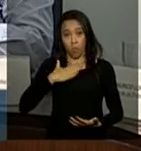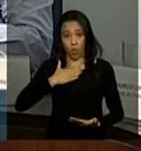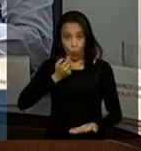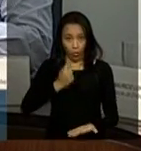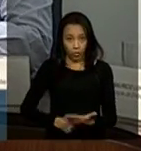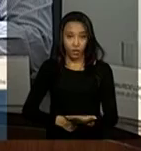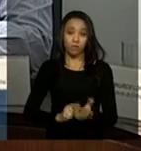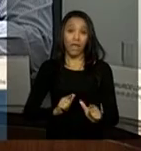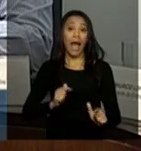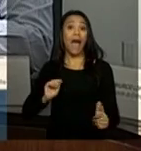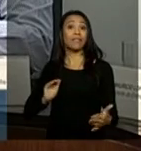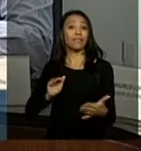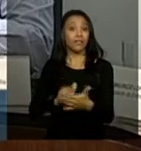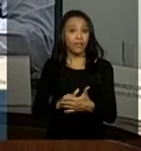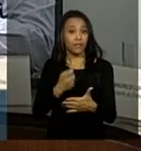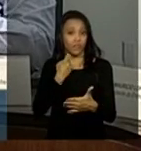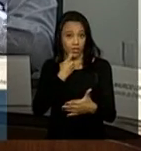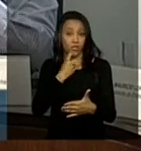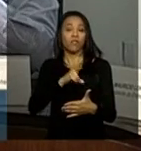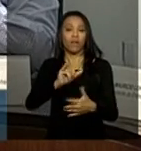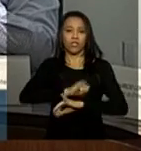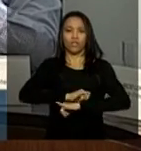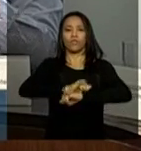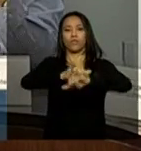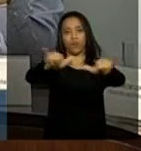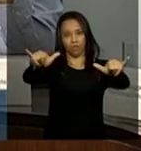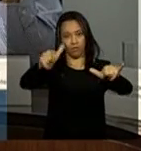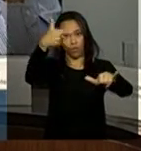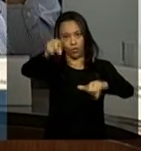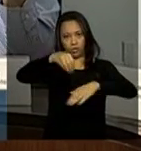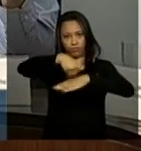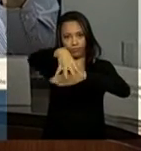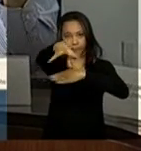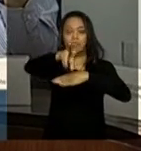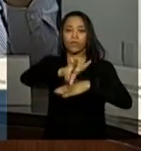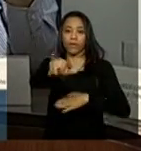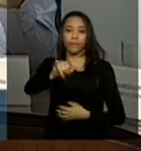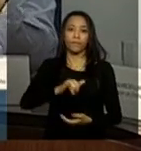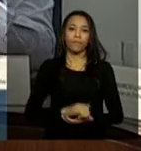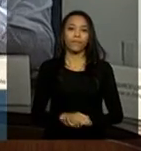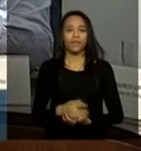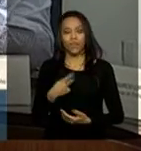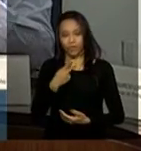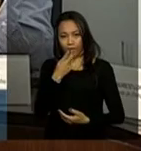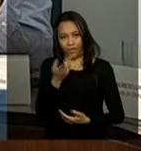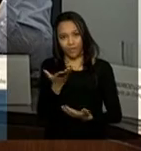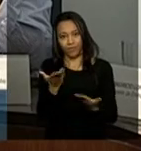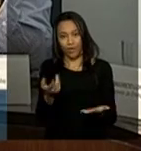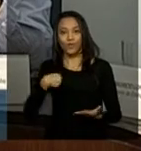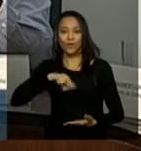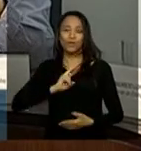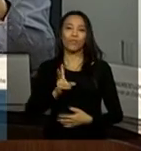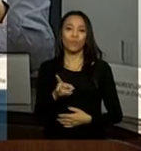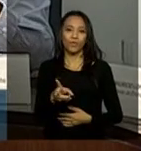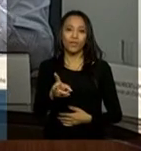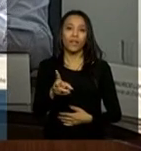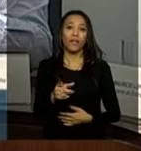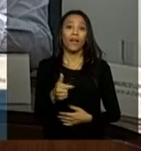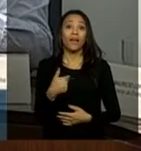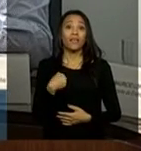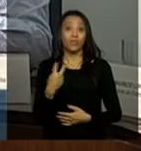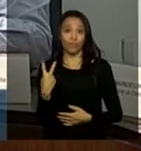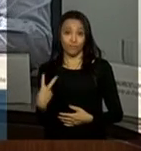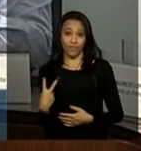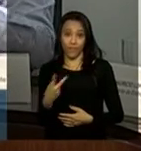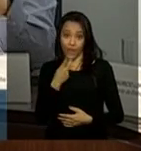que até sexta-feira nós vamos divulgar os dados do PRODES. Bom, dito isso, continuaremos aqui no nosso bolero, são dois para lá, dois para